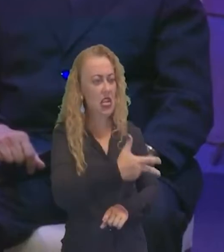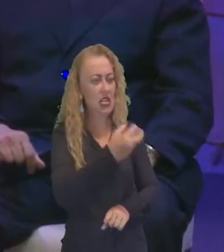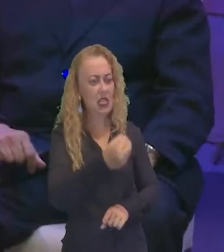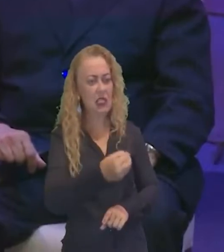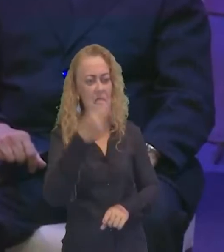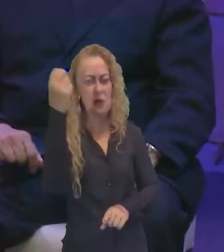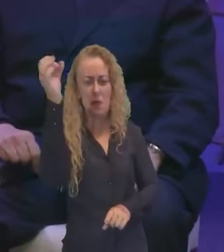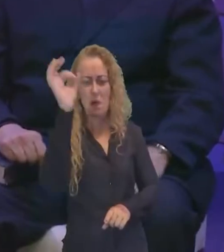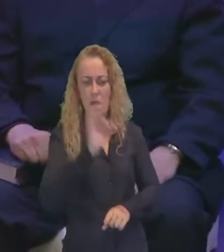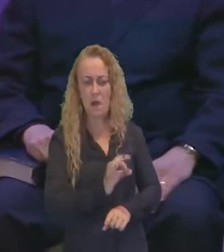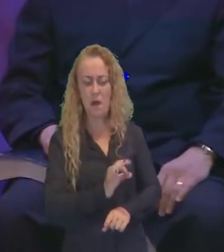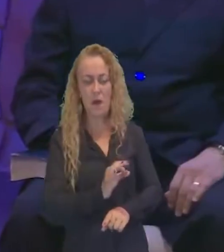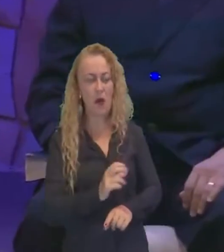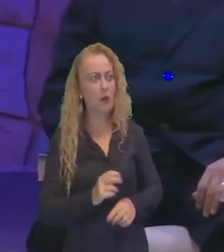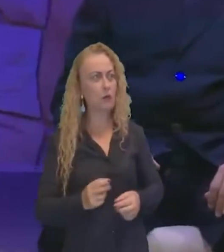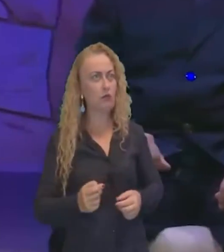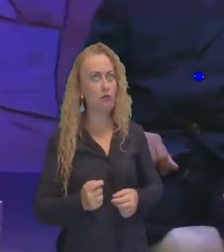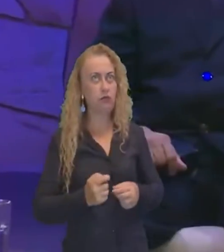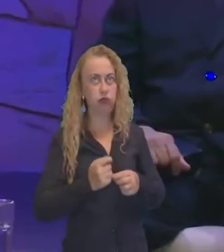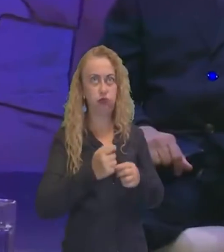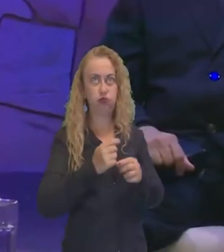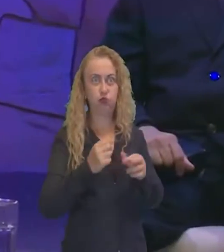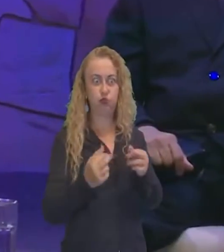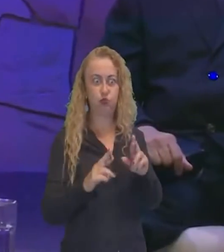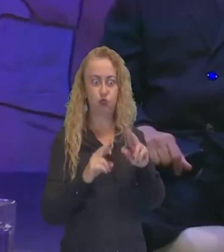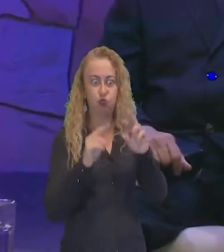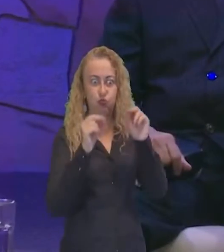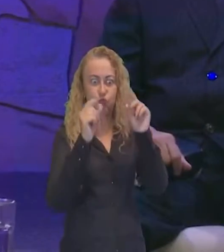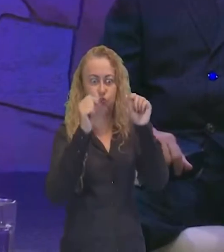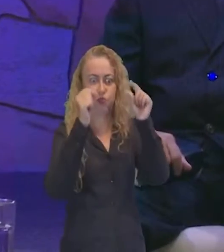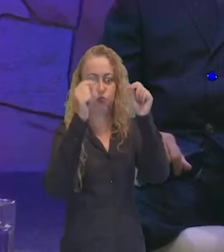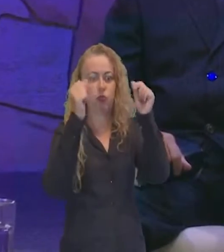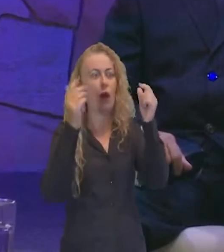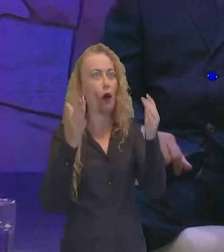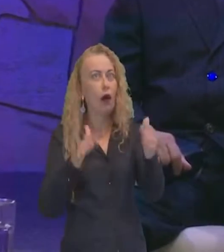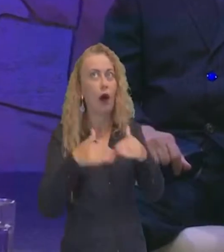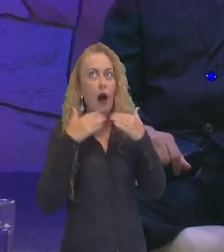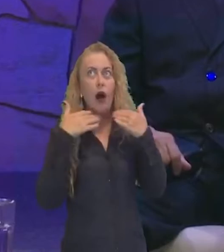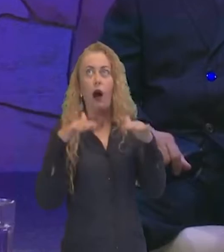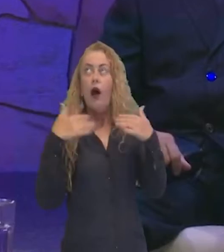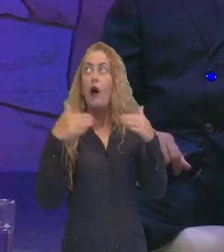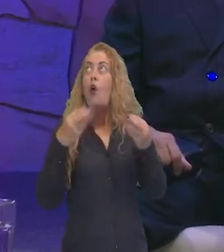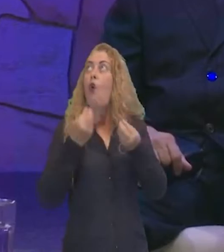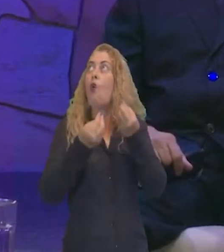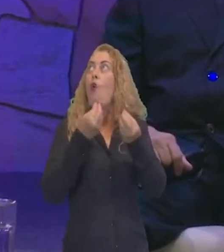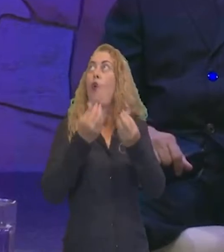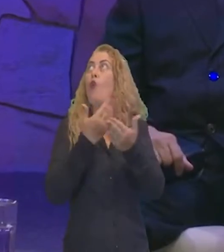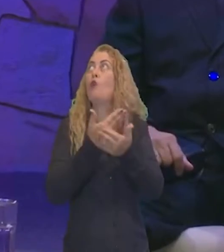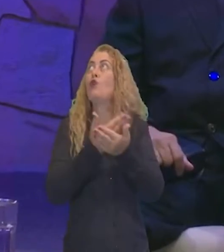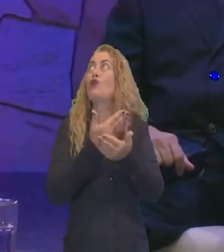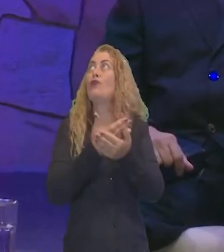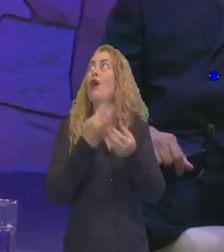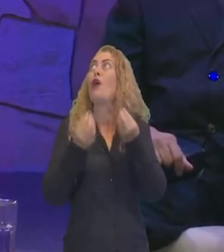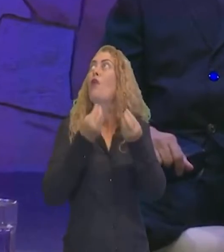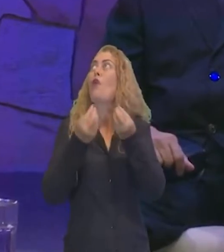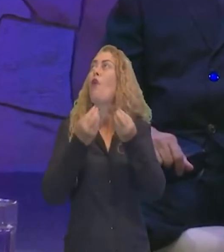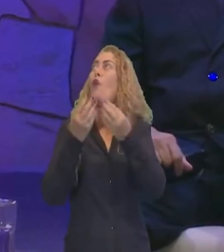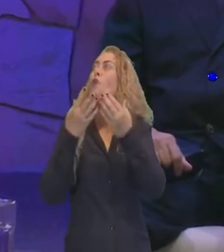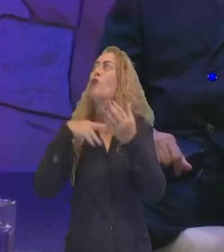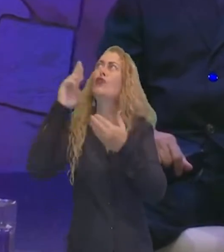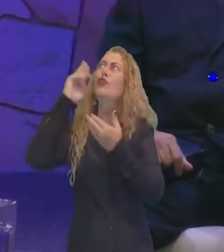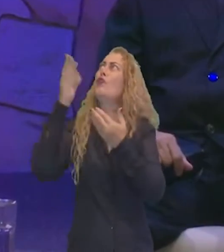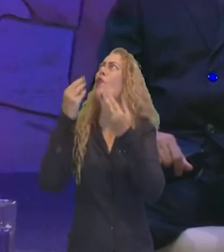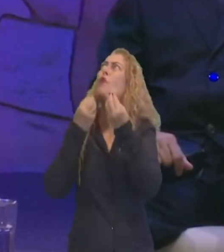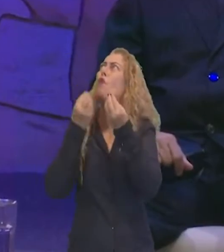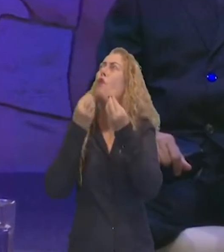galopante, e eu sei que quando veio o boleto, a gente olhou e disse: Deus, não dá mais para manter os meninos na escola, não tem mais